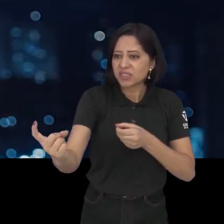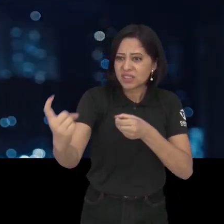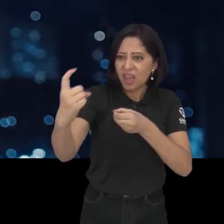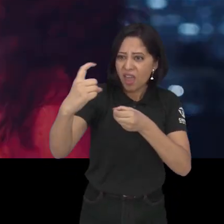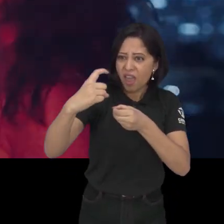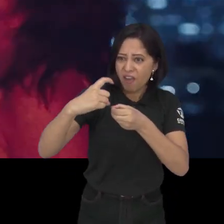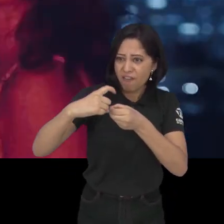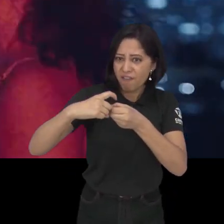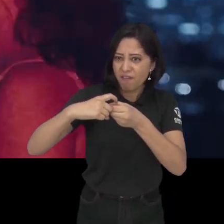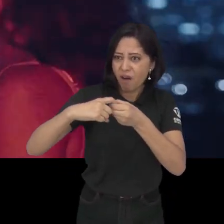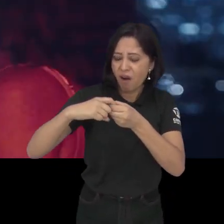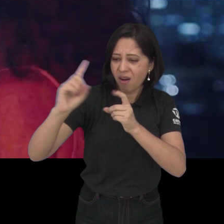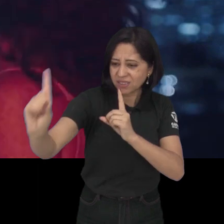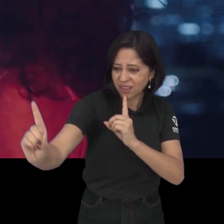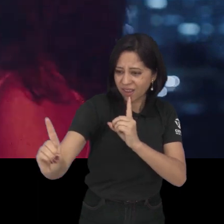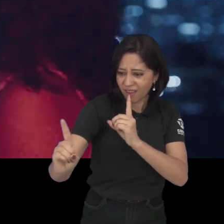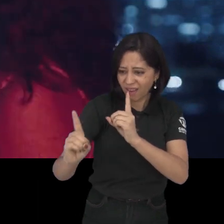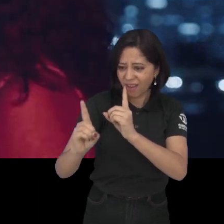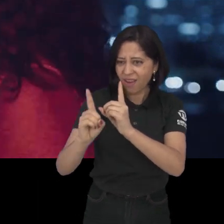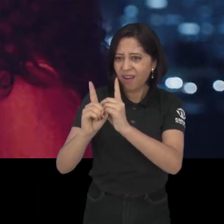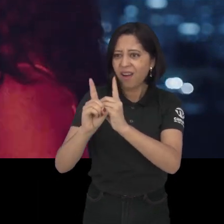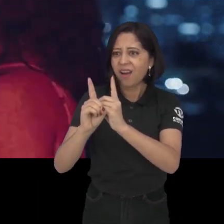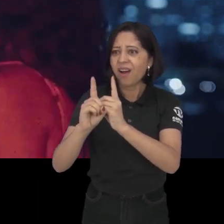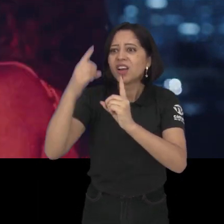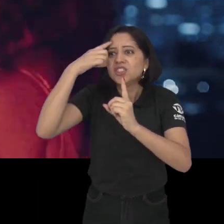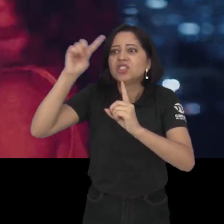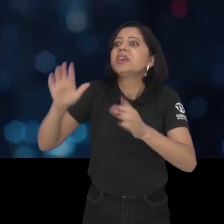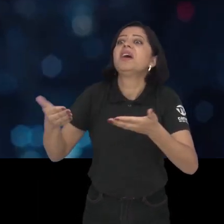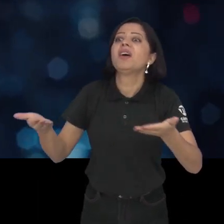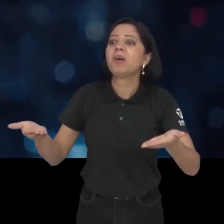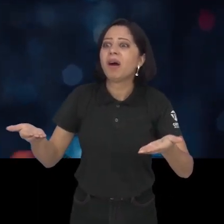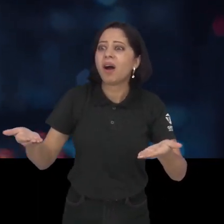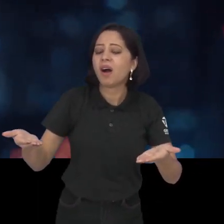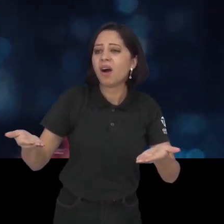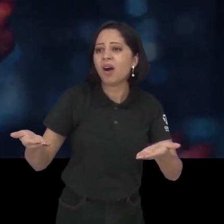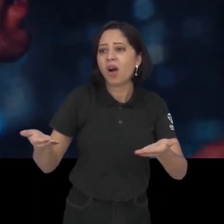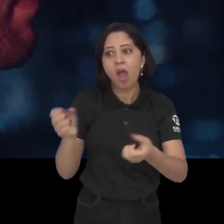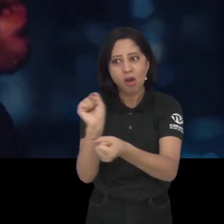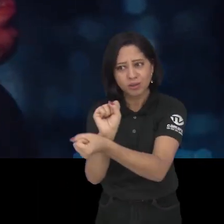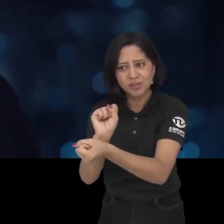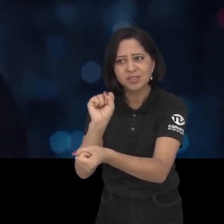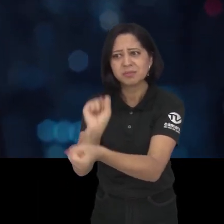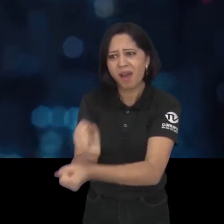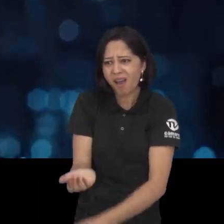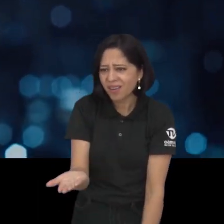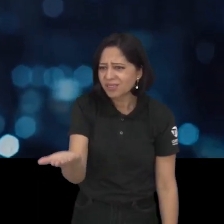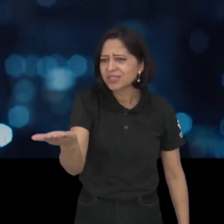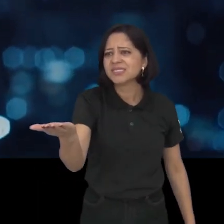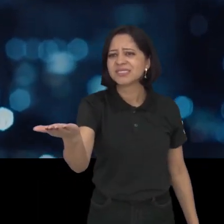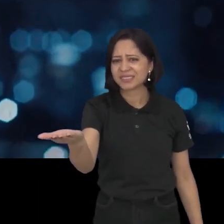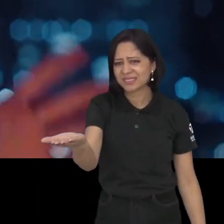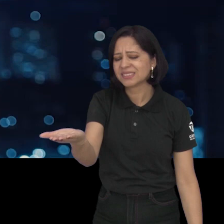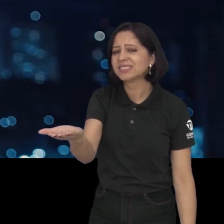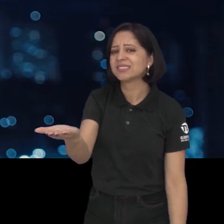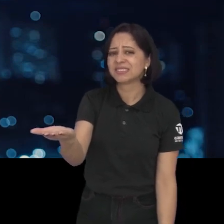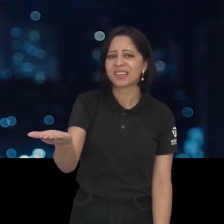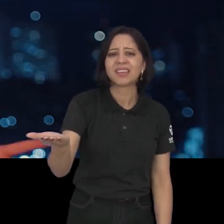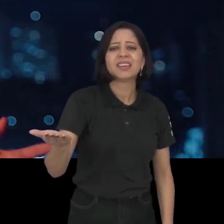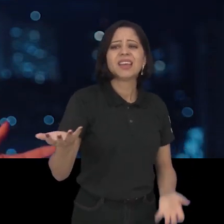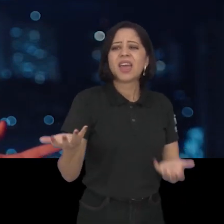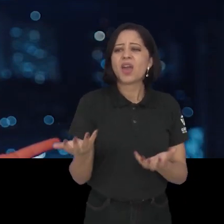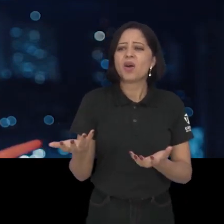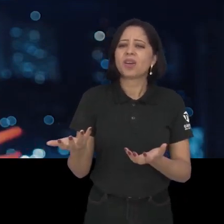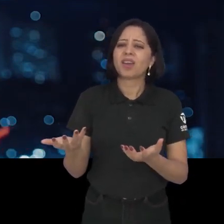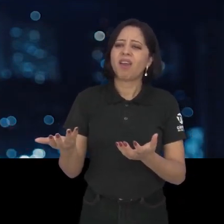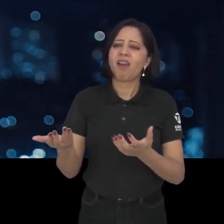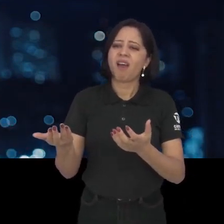Então me diz quando você volta, que eu tô te esperando pra gente